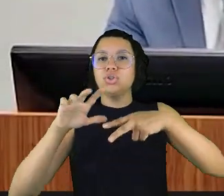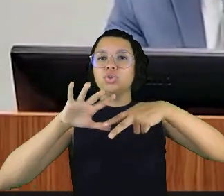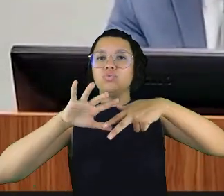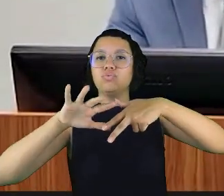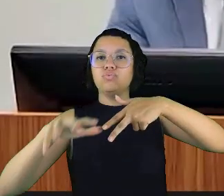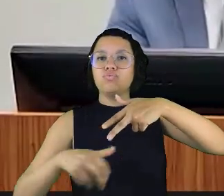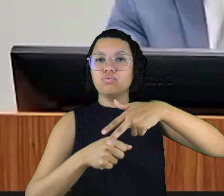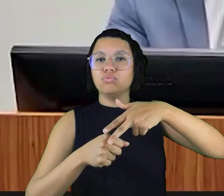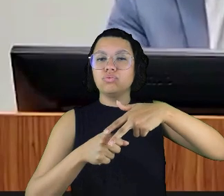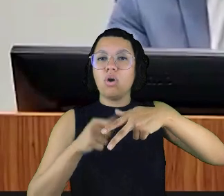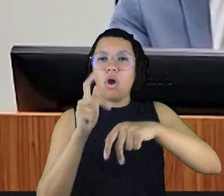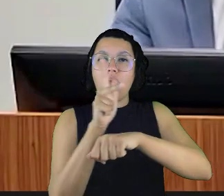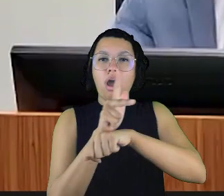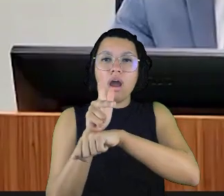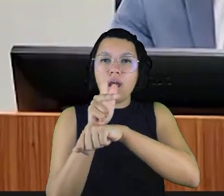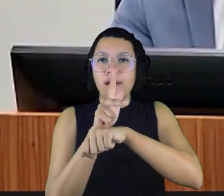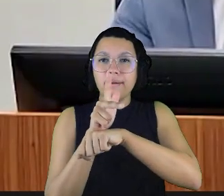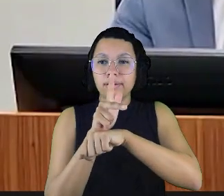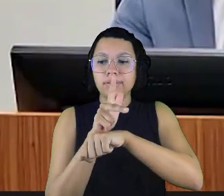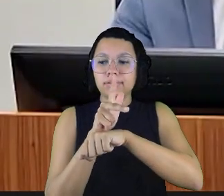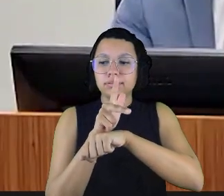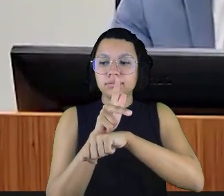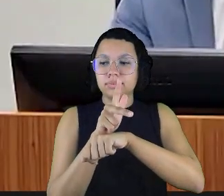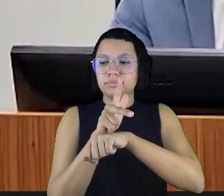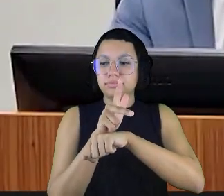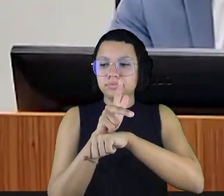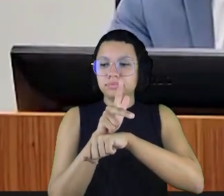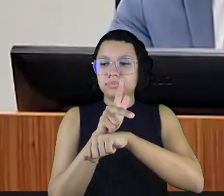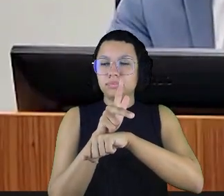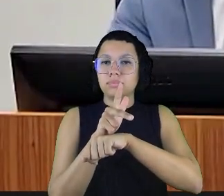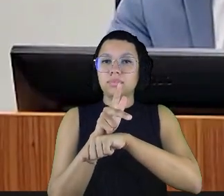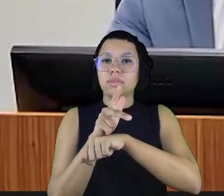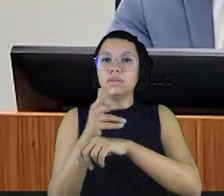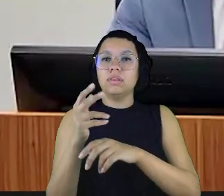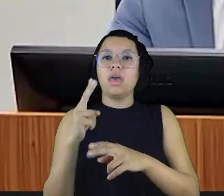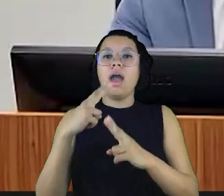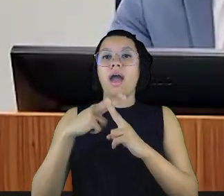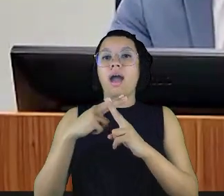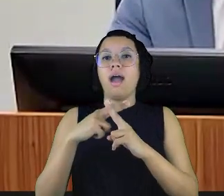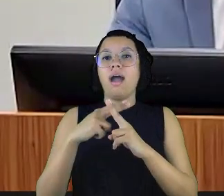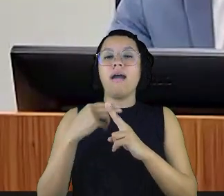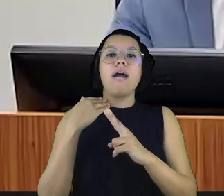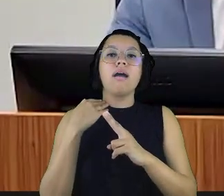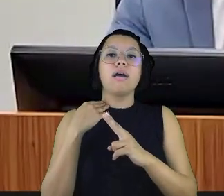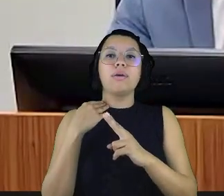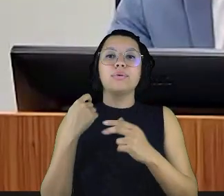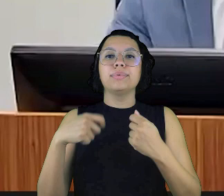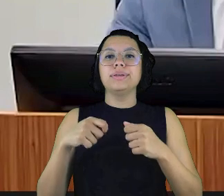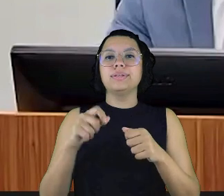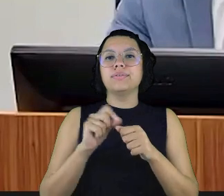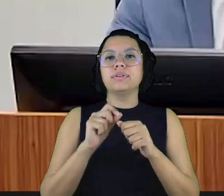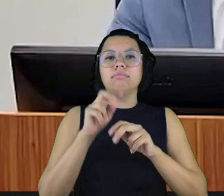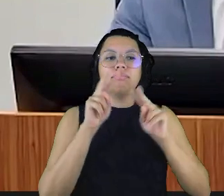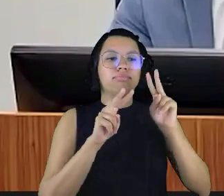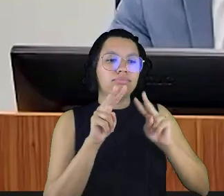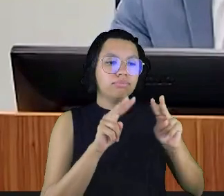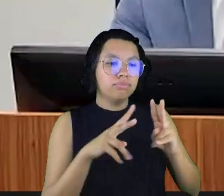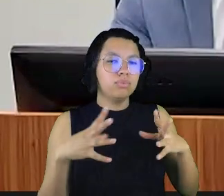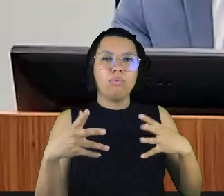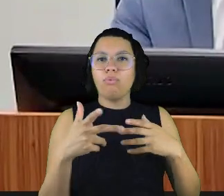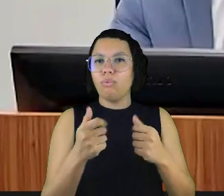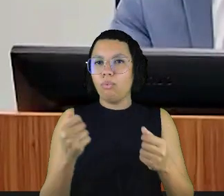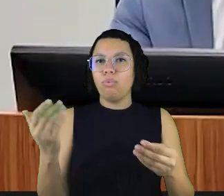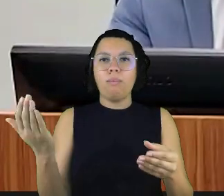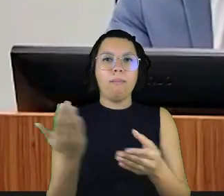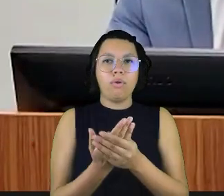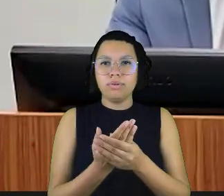a câmera de vídeo do Caixa Econômica Federal, e aí você tem que fazer a custódia, etc. Tem todo um processamento inútil para isso,